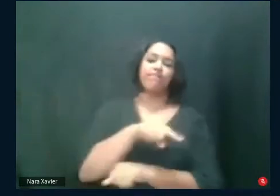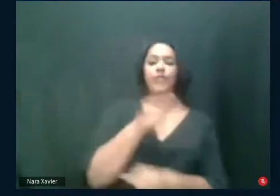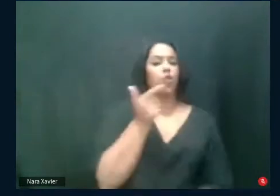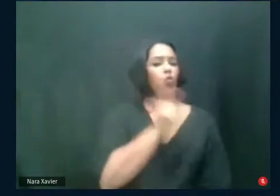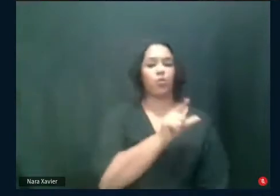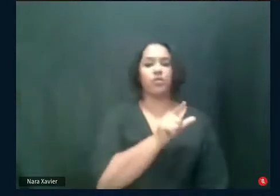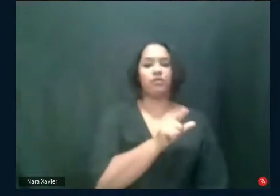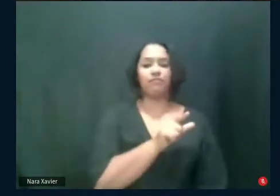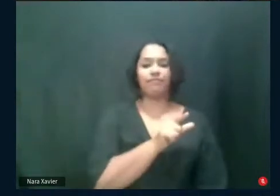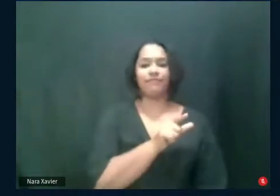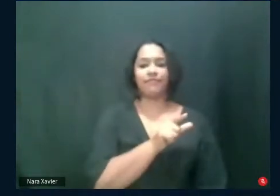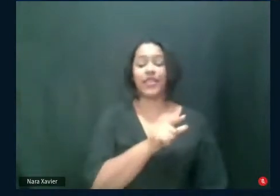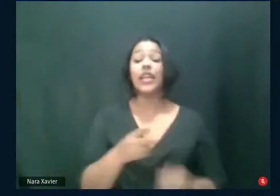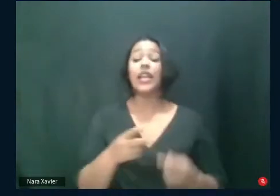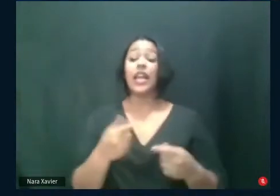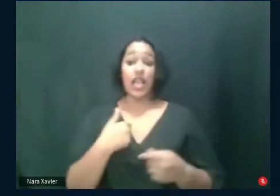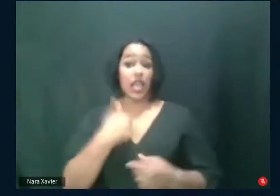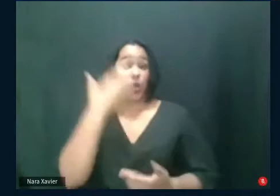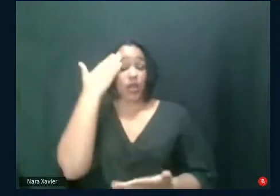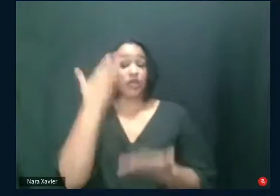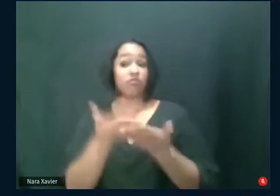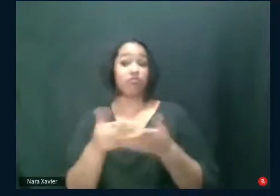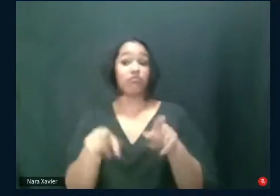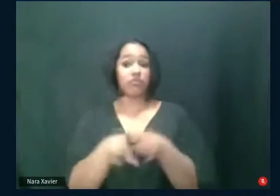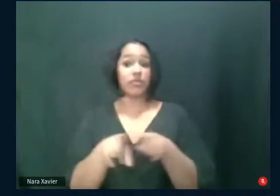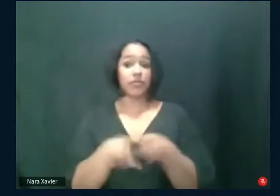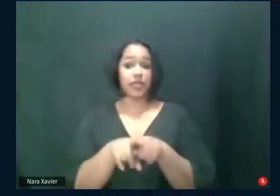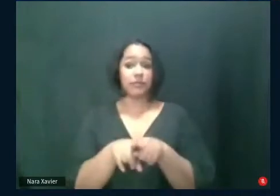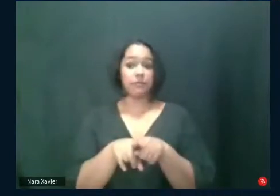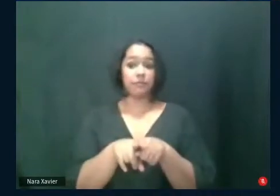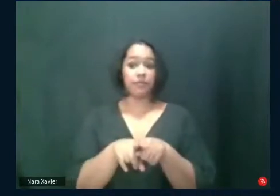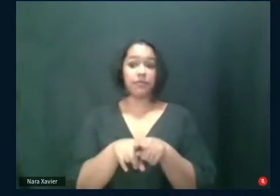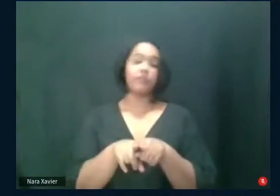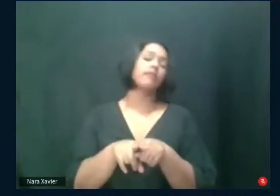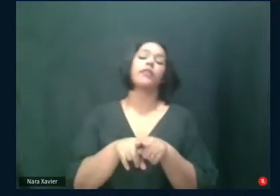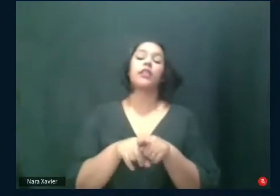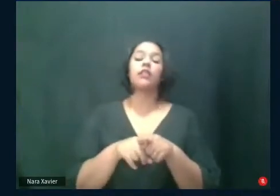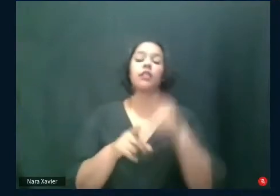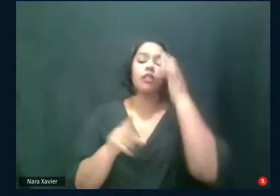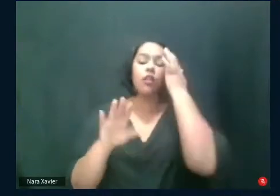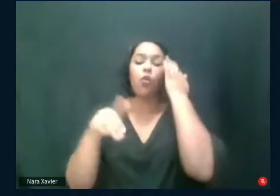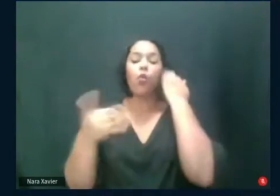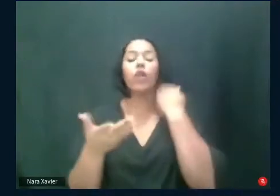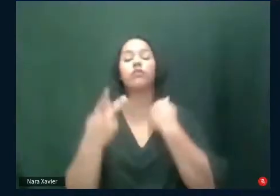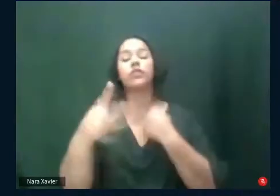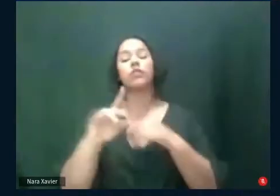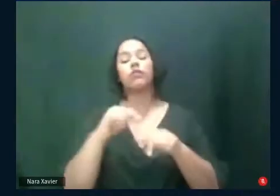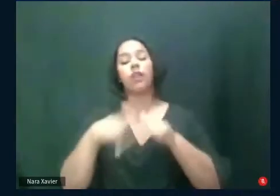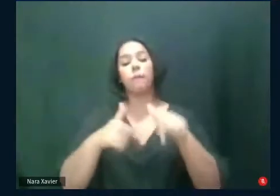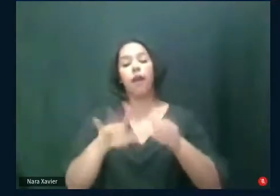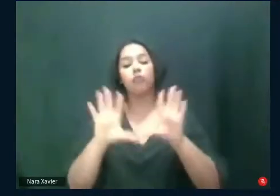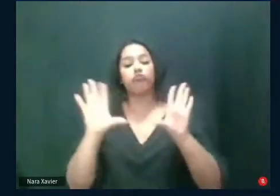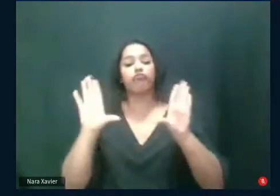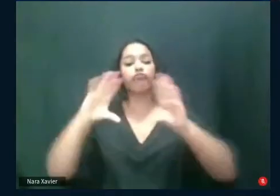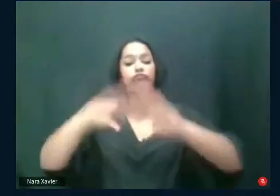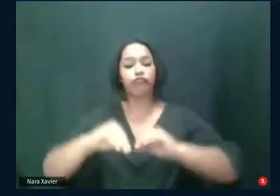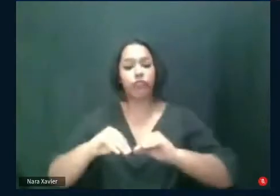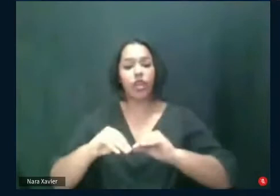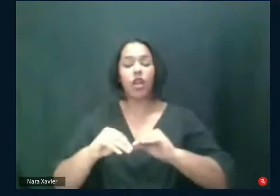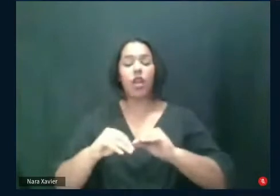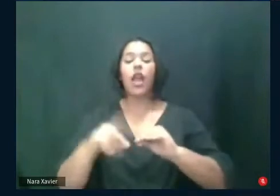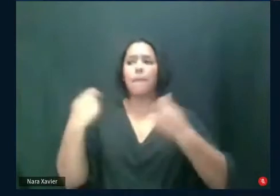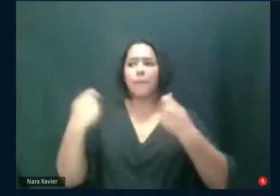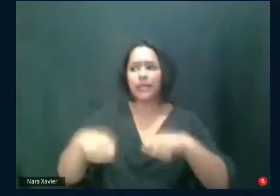detalhe. Eu acredito, na sua conclusão, por exemplo, na página 143, você argumenta a necessária parceria entre